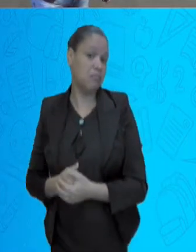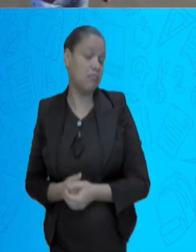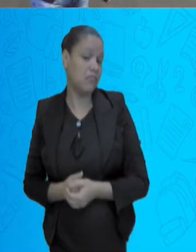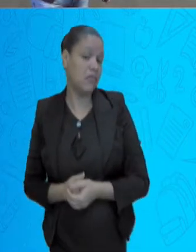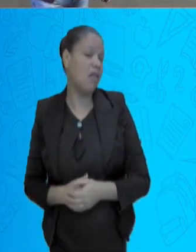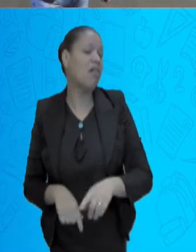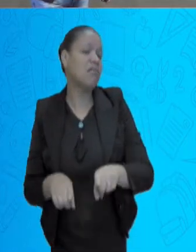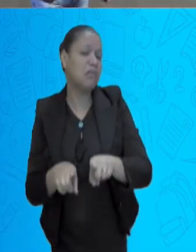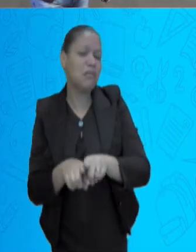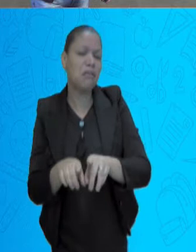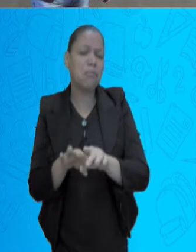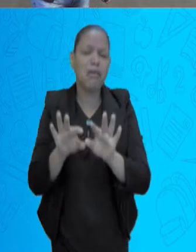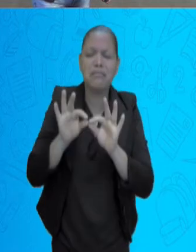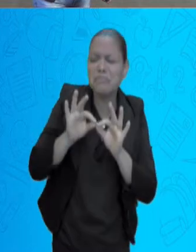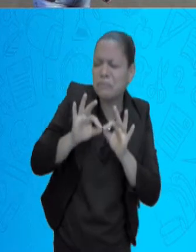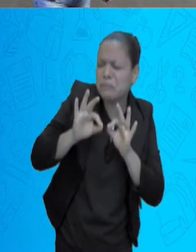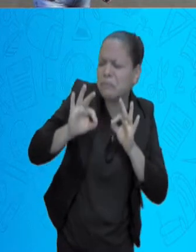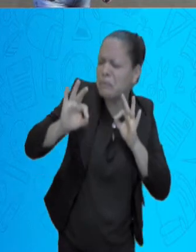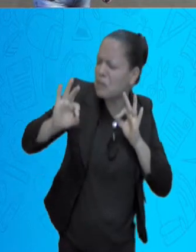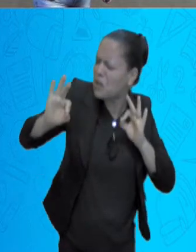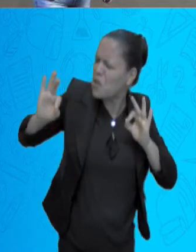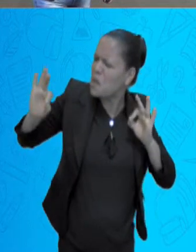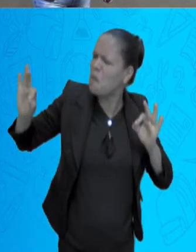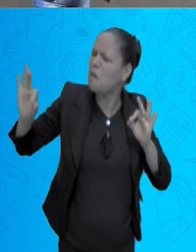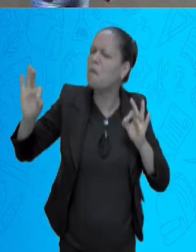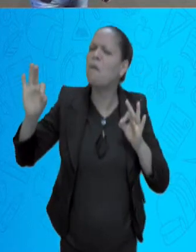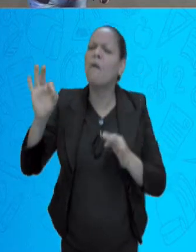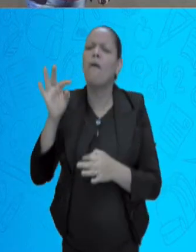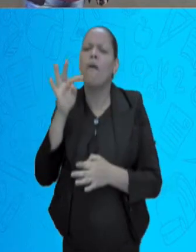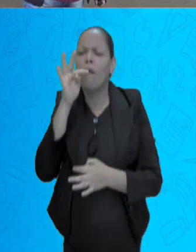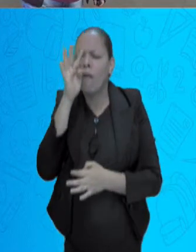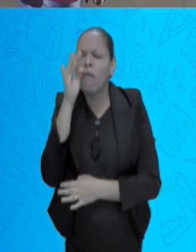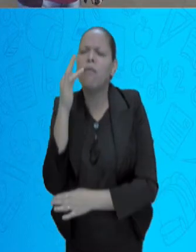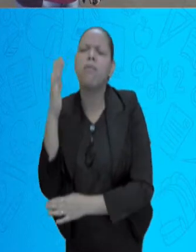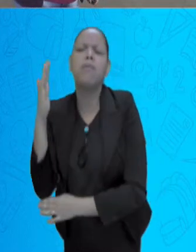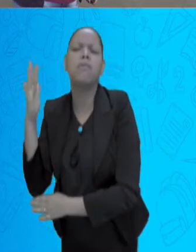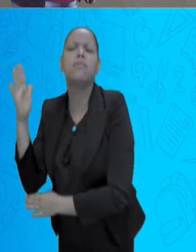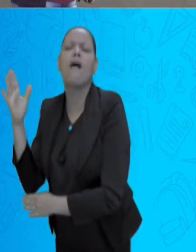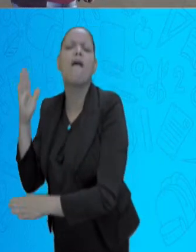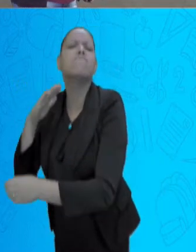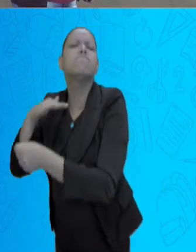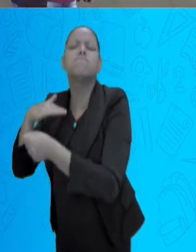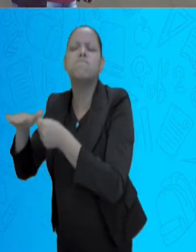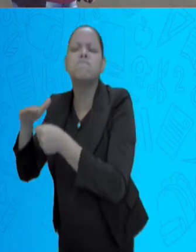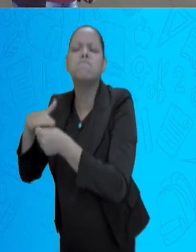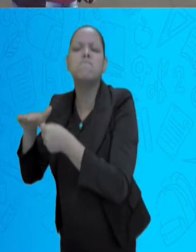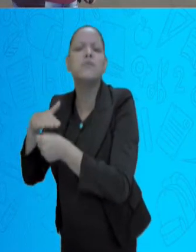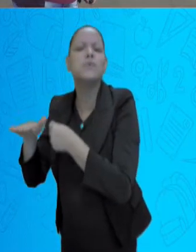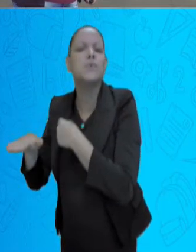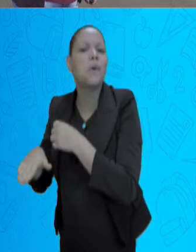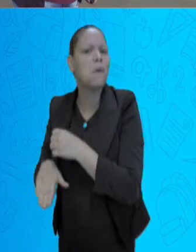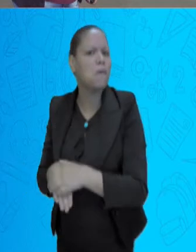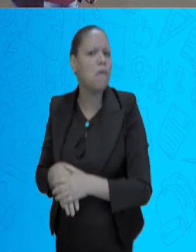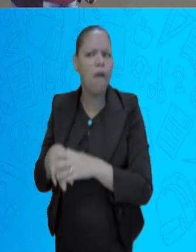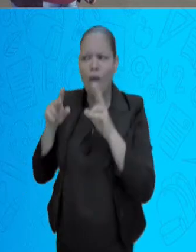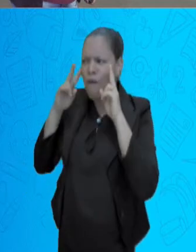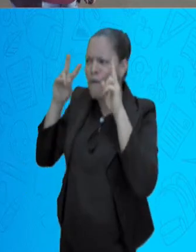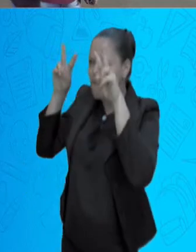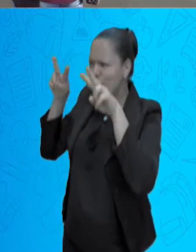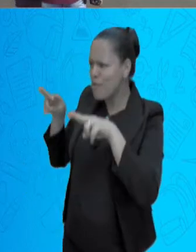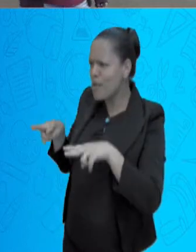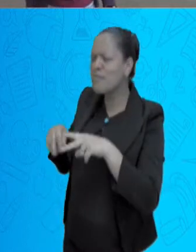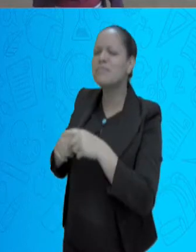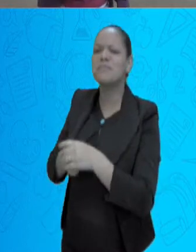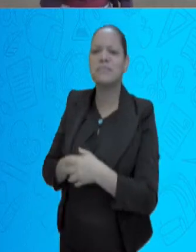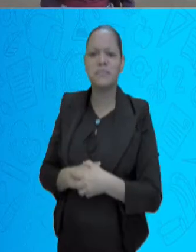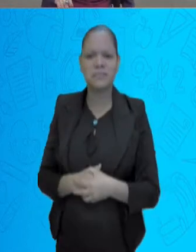era distante da plantação de couve. Identificou todas essas respostas no texto?